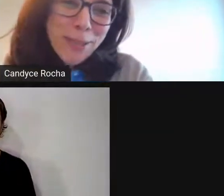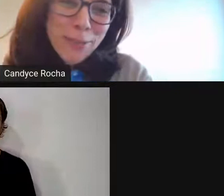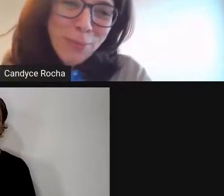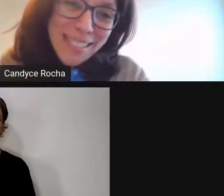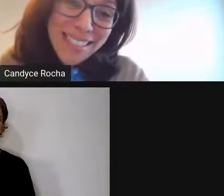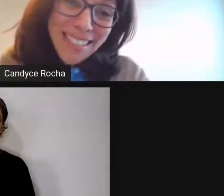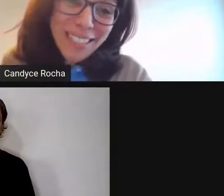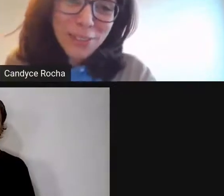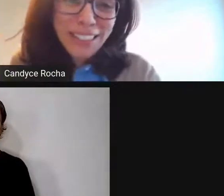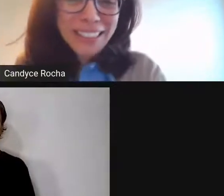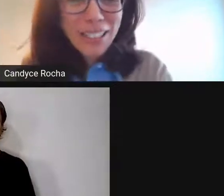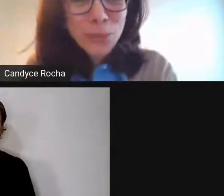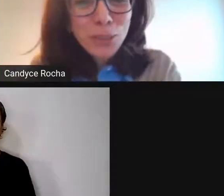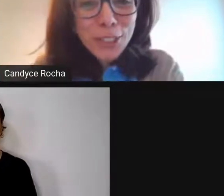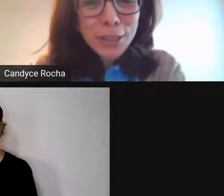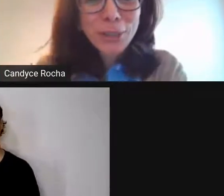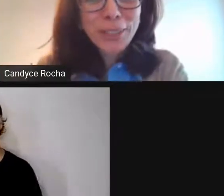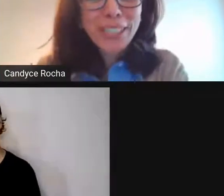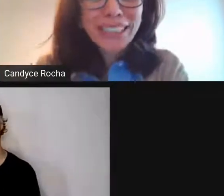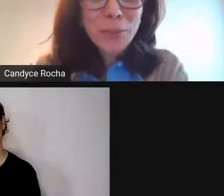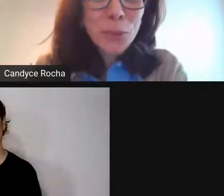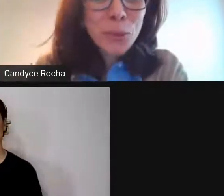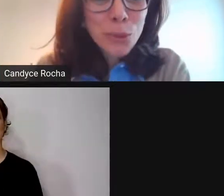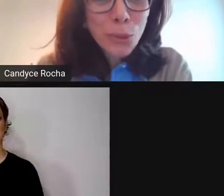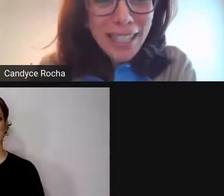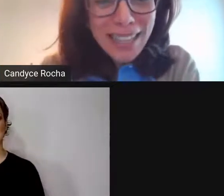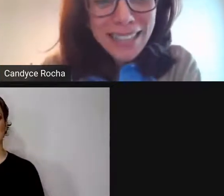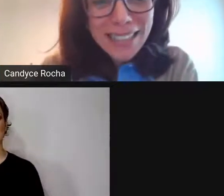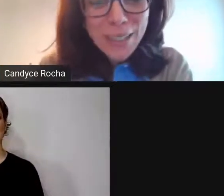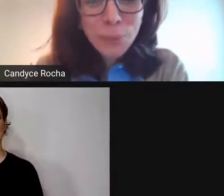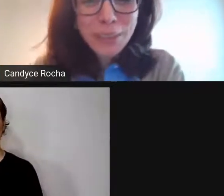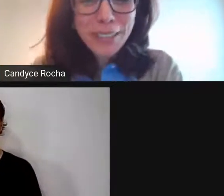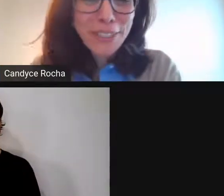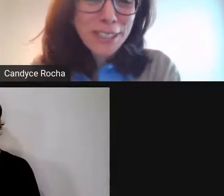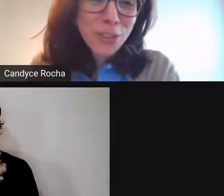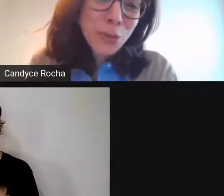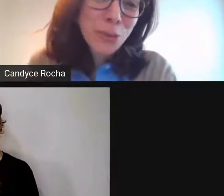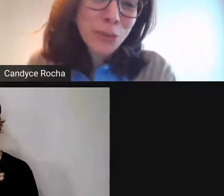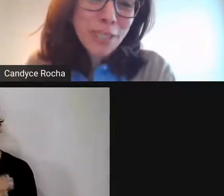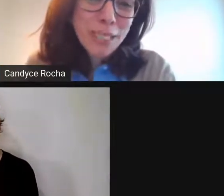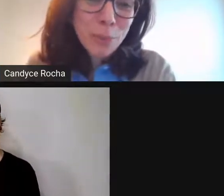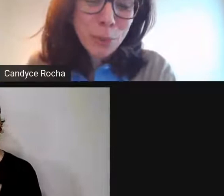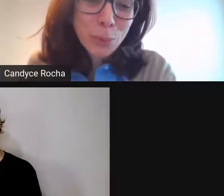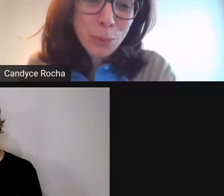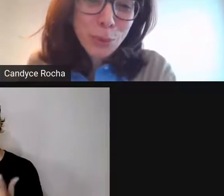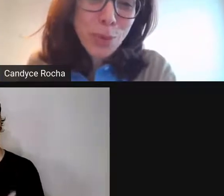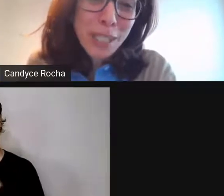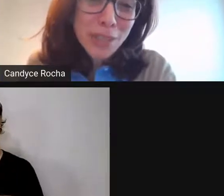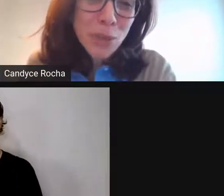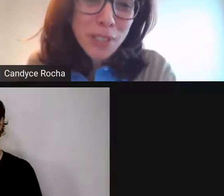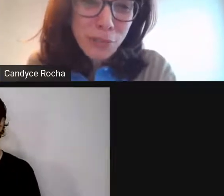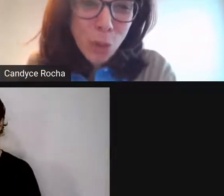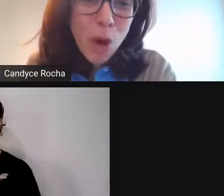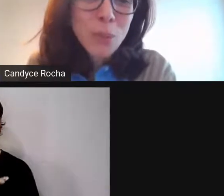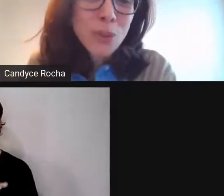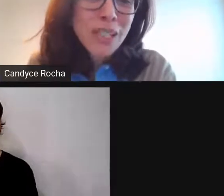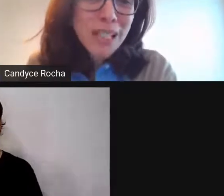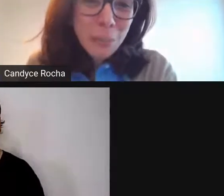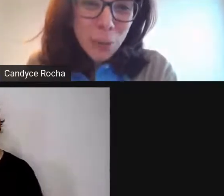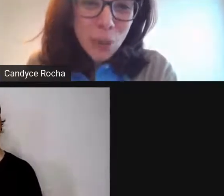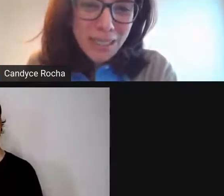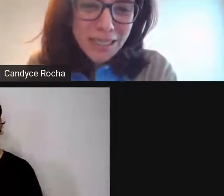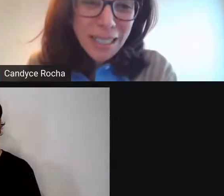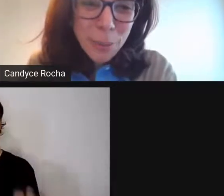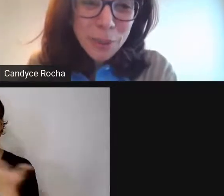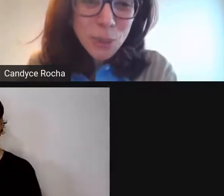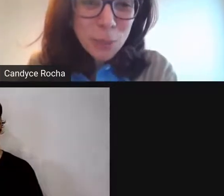Obrigada, Fabiano. É um prazer reconectar contigo, reconectar com alguns colegas e poder falar de novo aqui para os colegas do CEFOR,